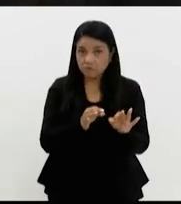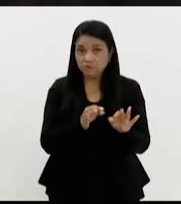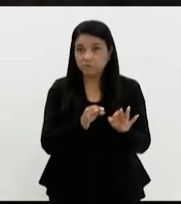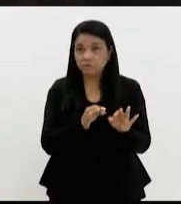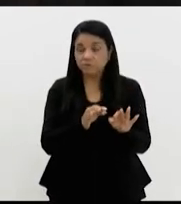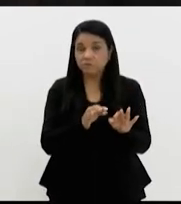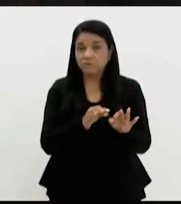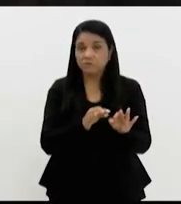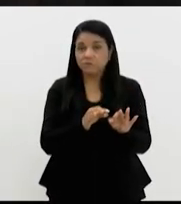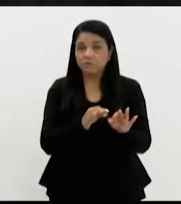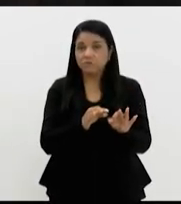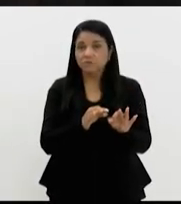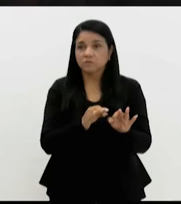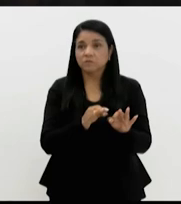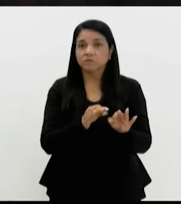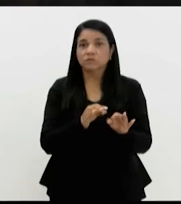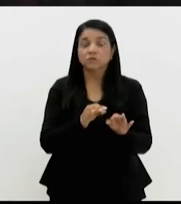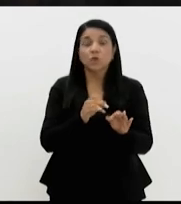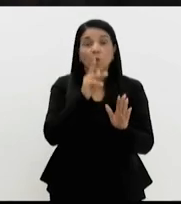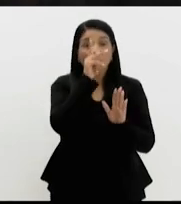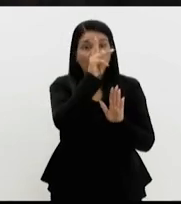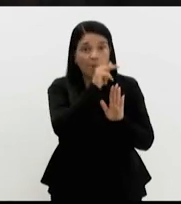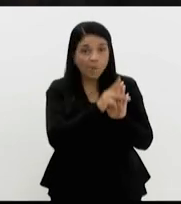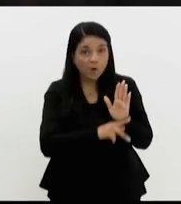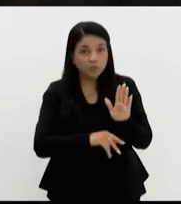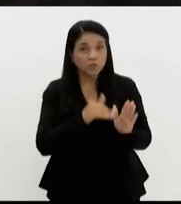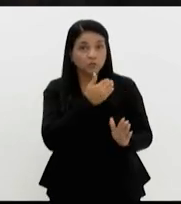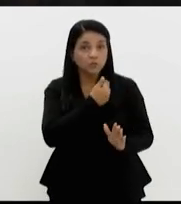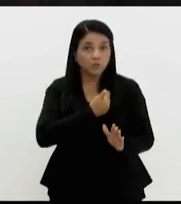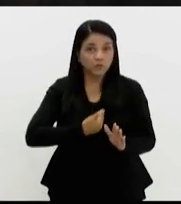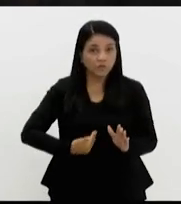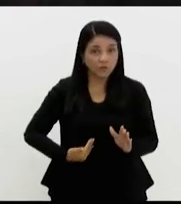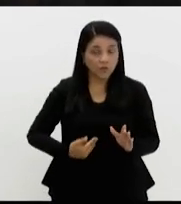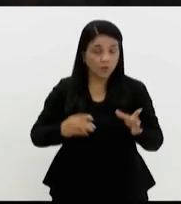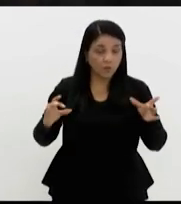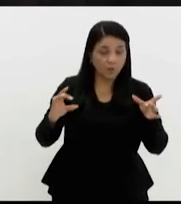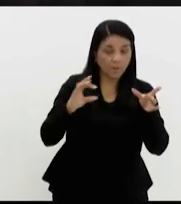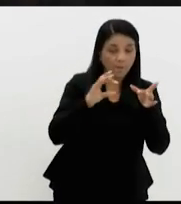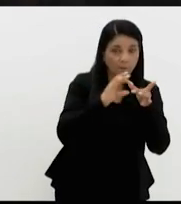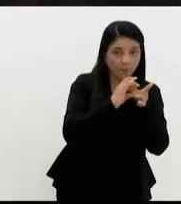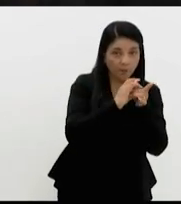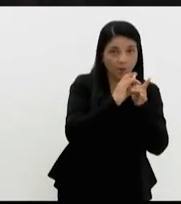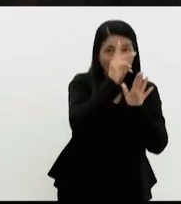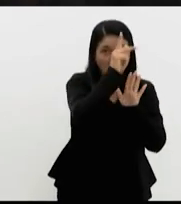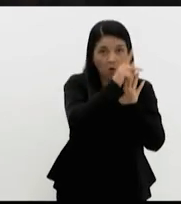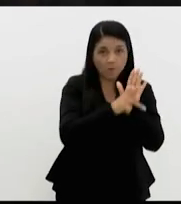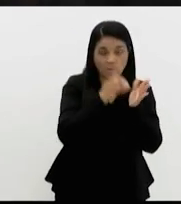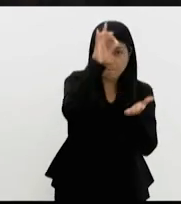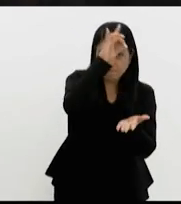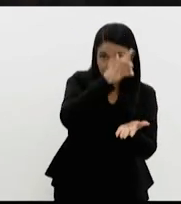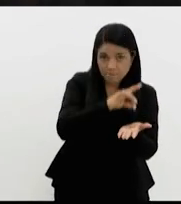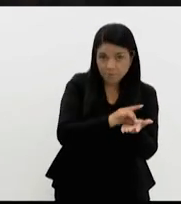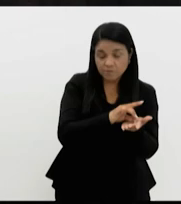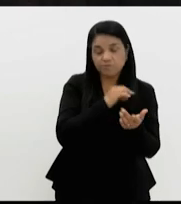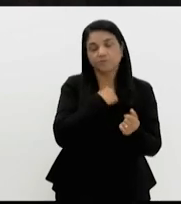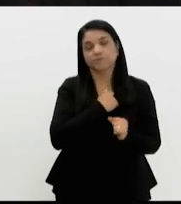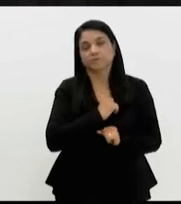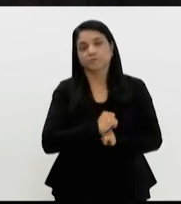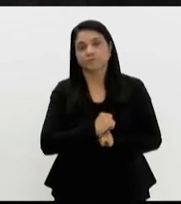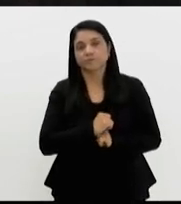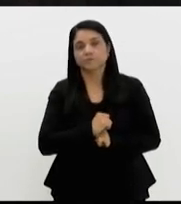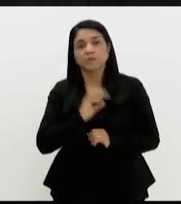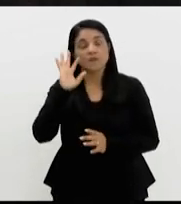que no projeto do governo feita ao projeto original. Porque tem lá um determinado momento que